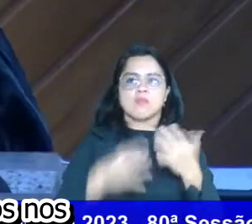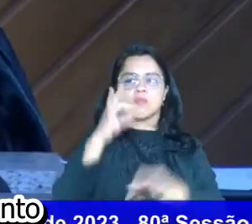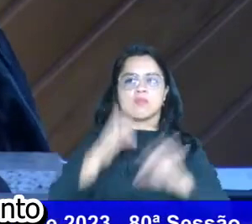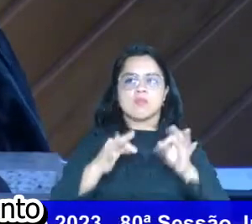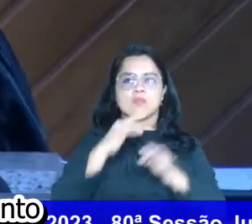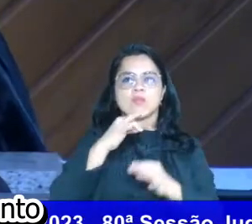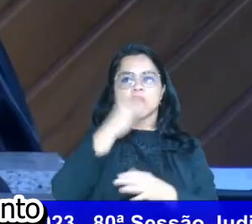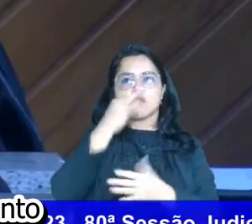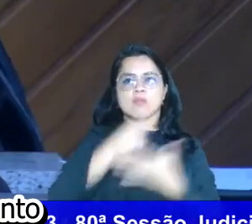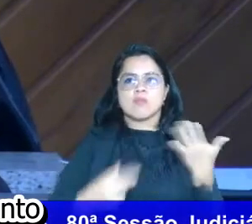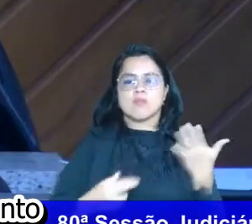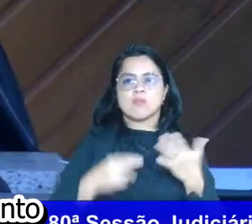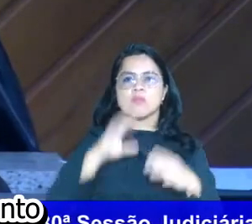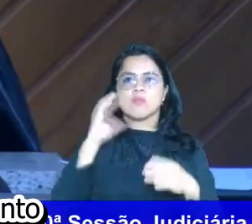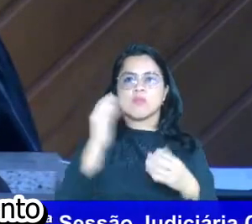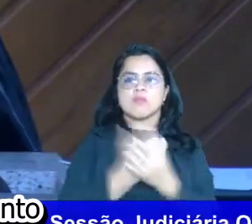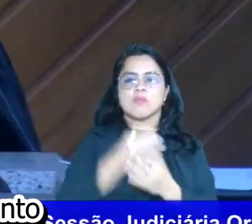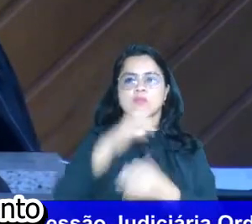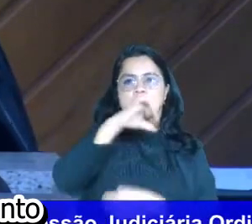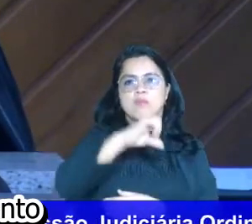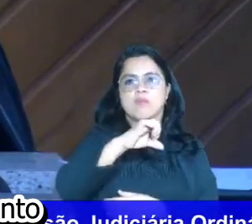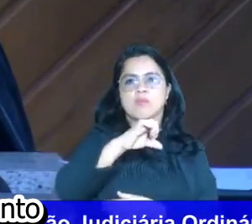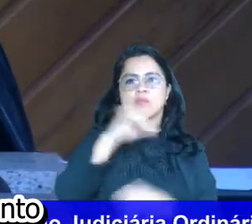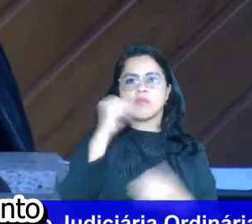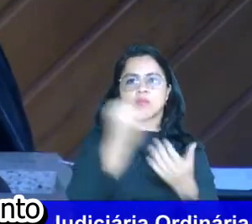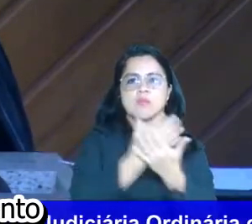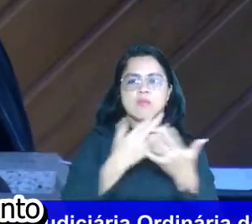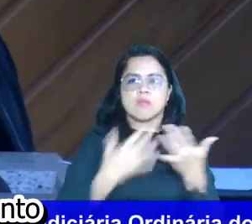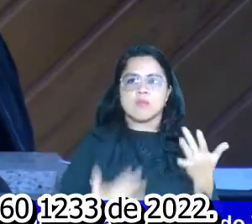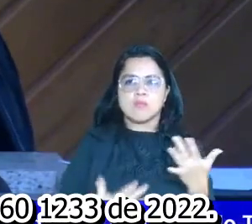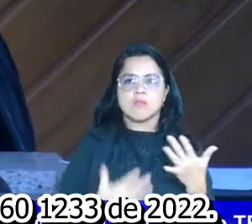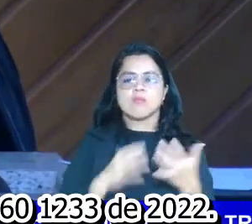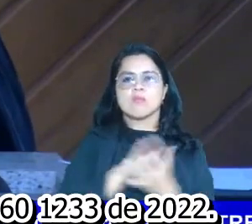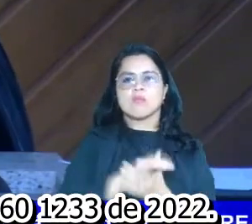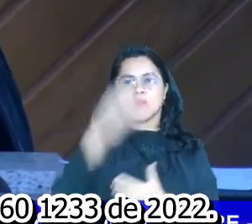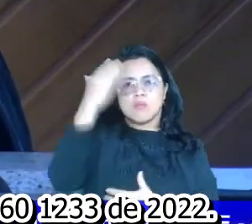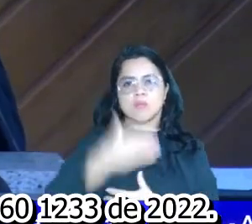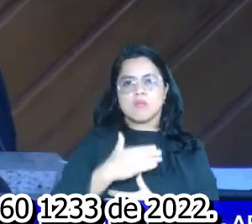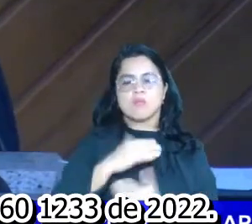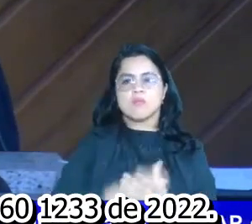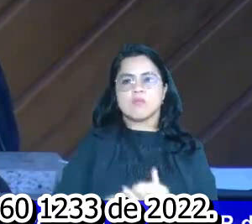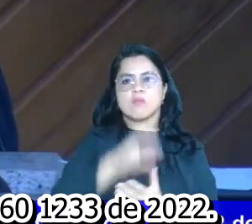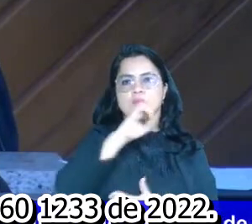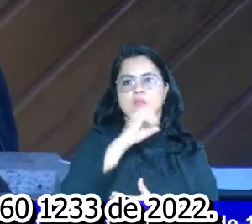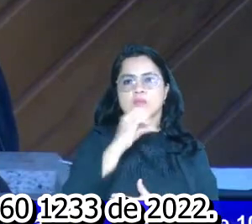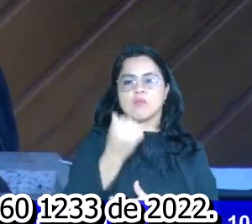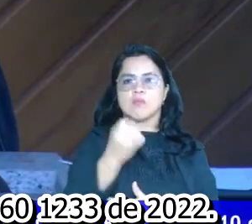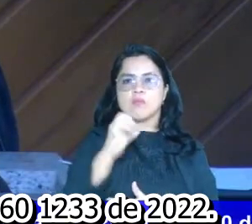juíza relatora. Em julgamento, item 9 é o embargo de declaração na prestação de contas